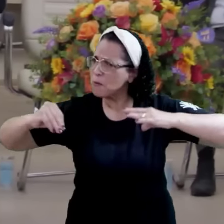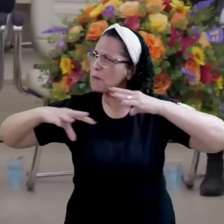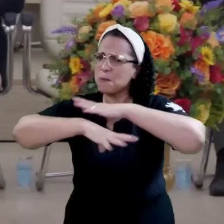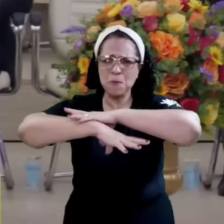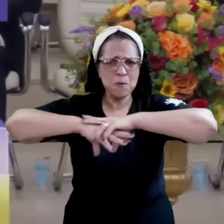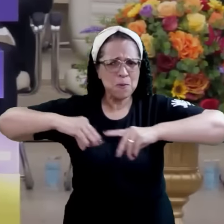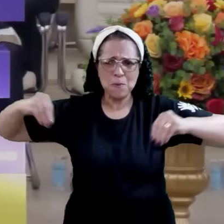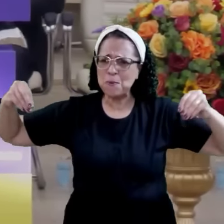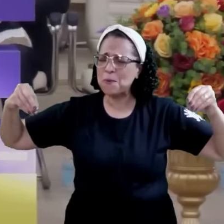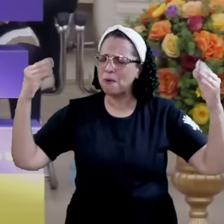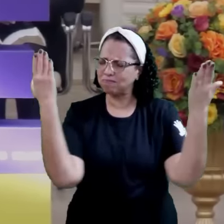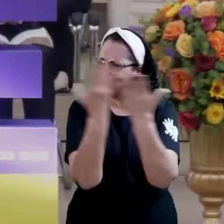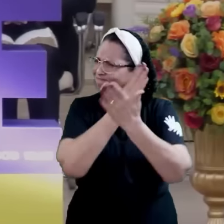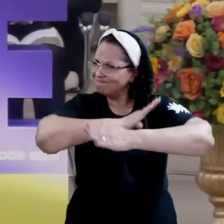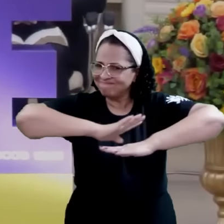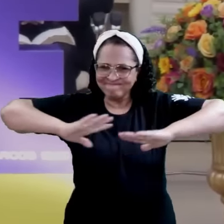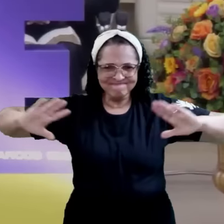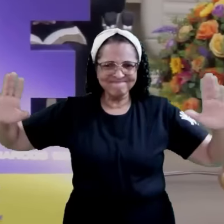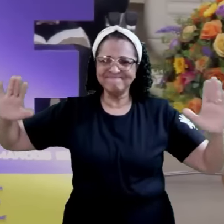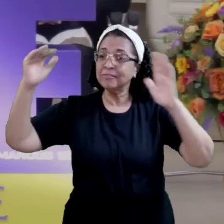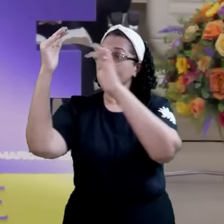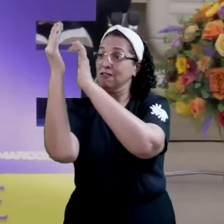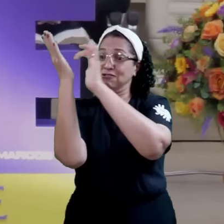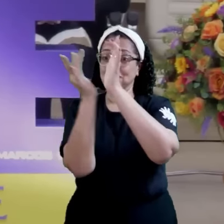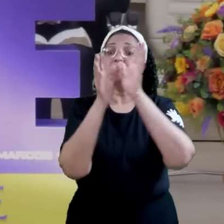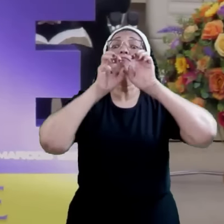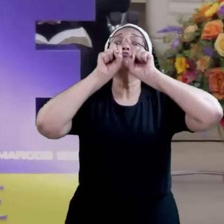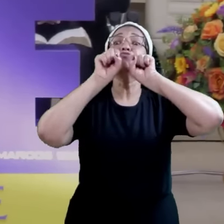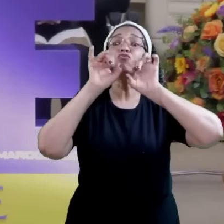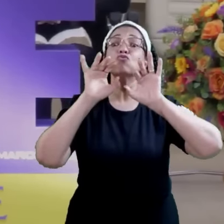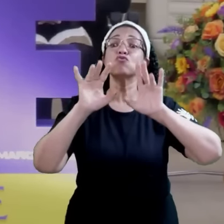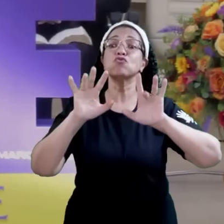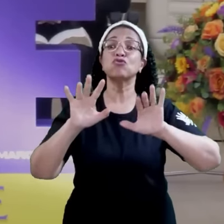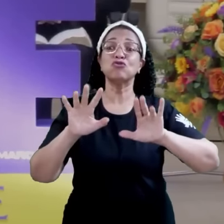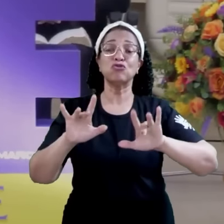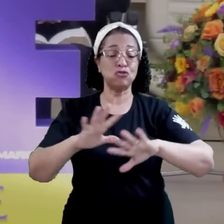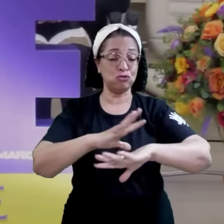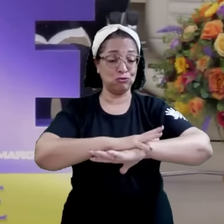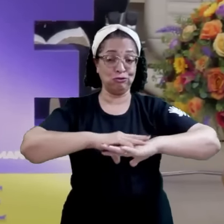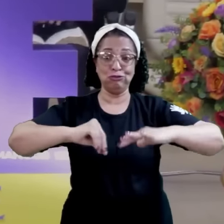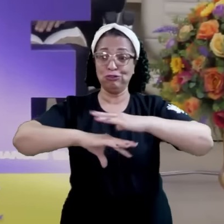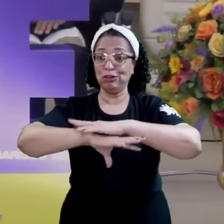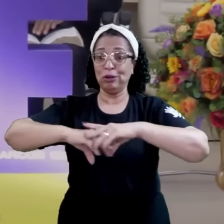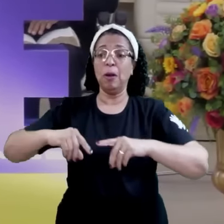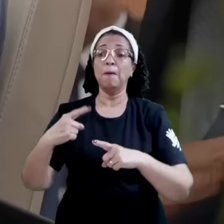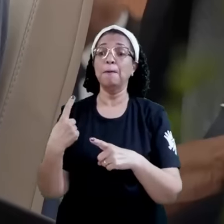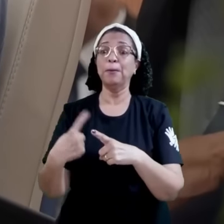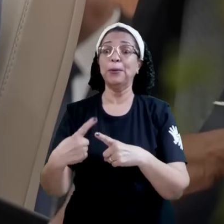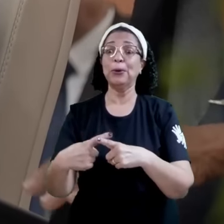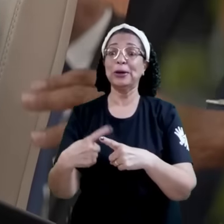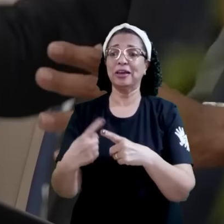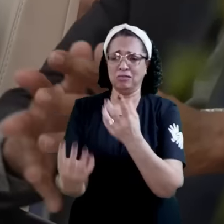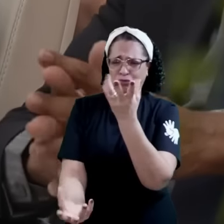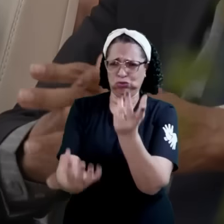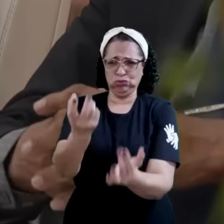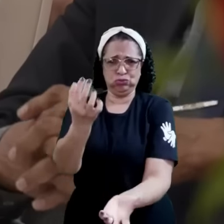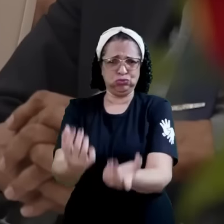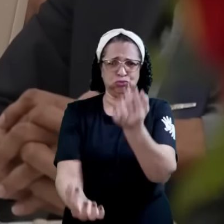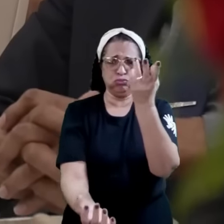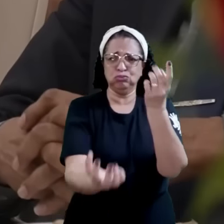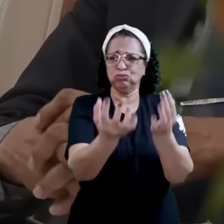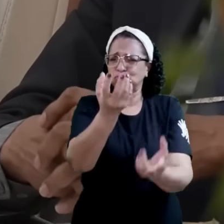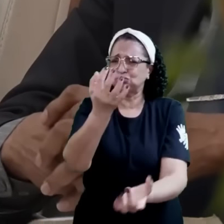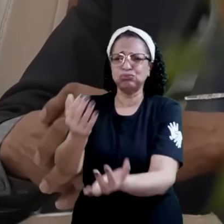ficar quando Jesus começa a operar enfermidade aqui dentro não pode ficar porque há uma Roda de Fogo Entre